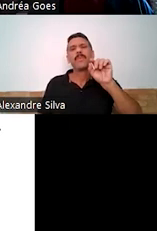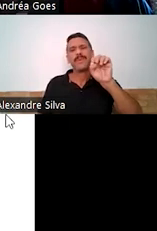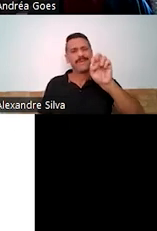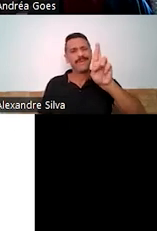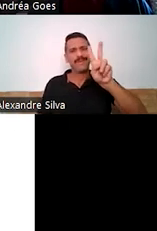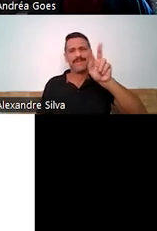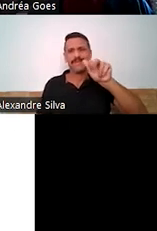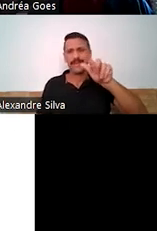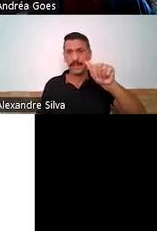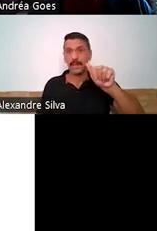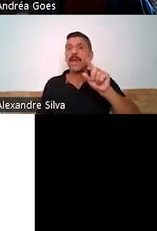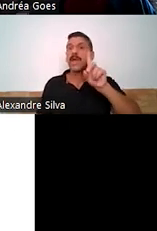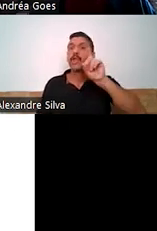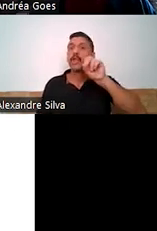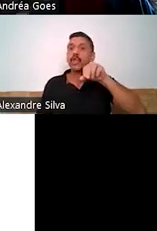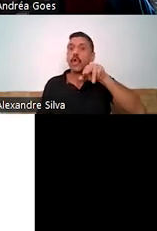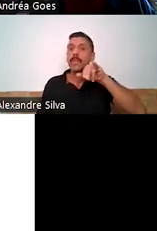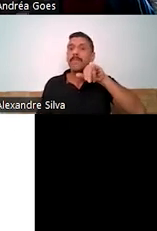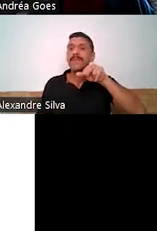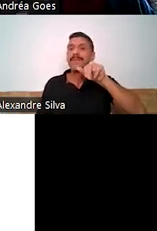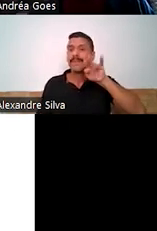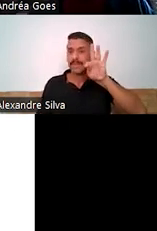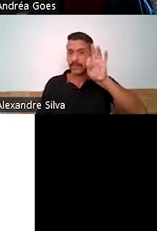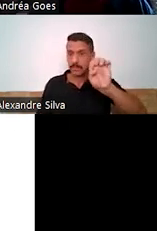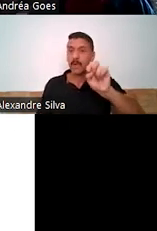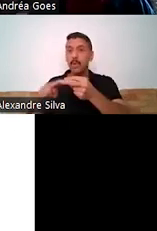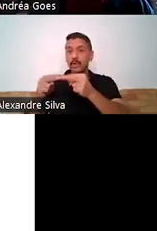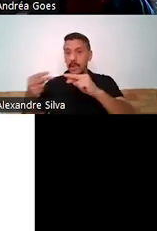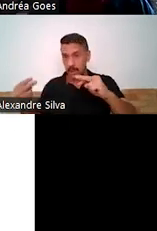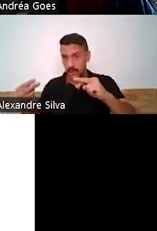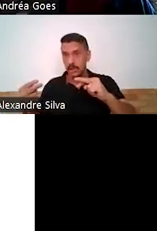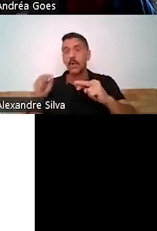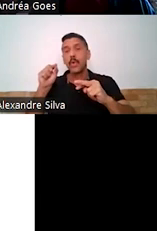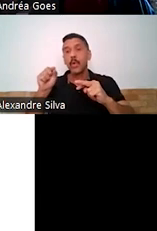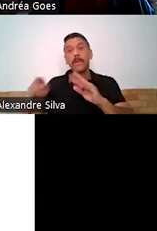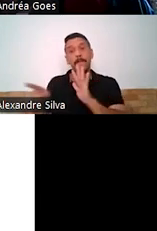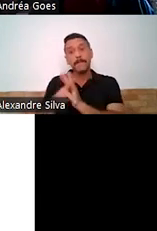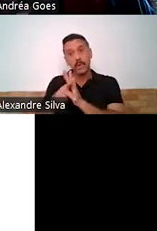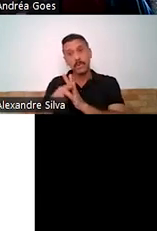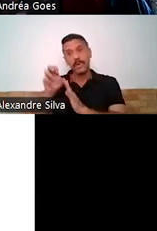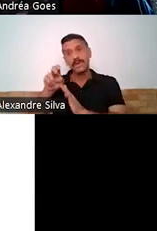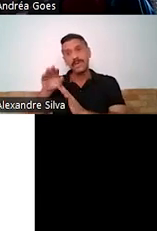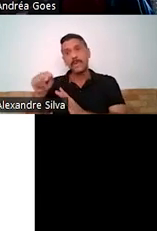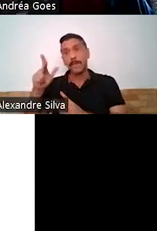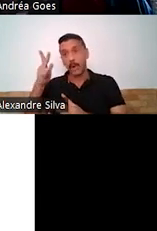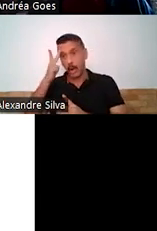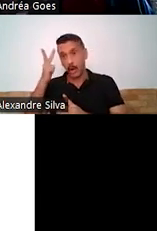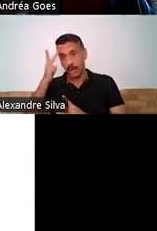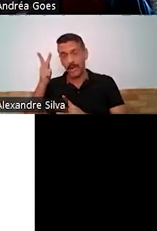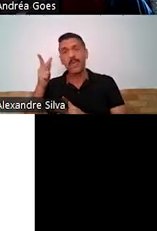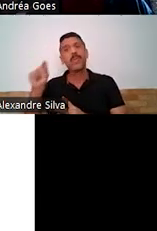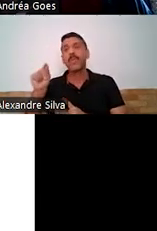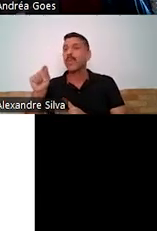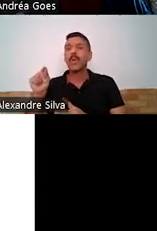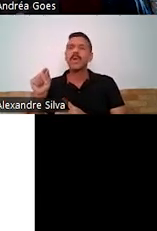Por que ele é o dominante? Porque ele tem um gene que codifica para uma enzima considerada normal, ou seja, uma enzima que a